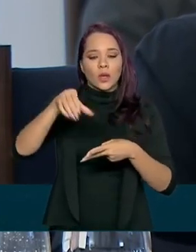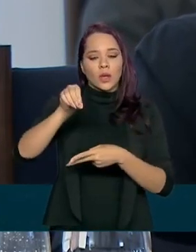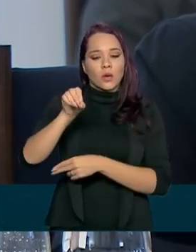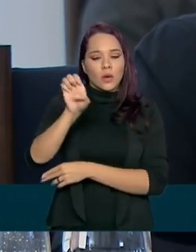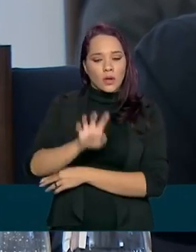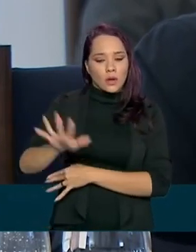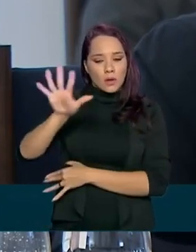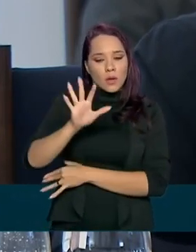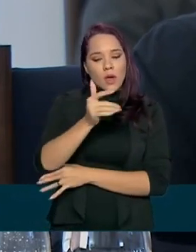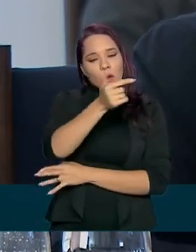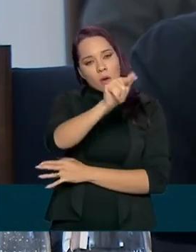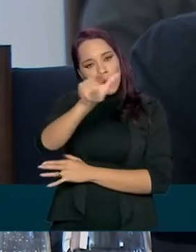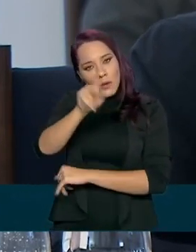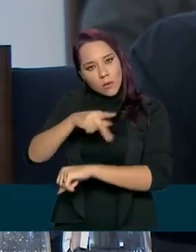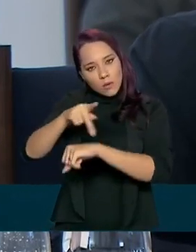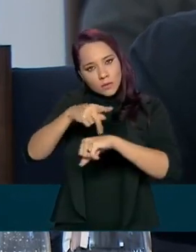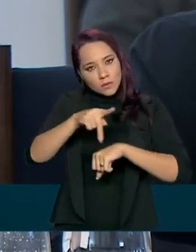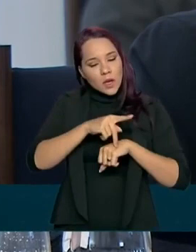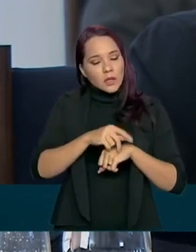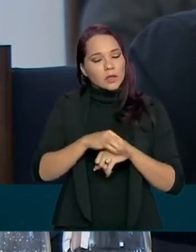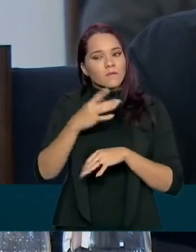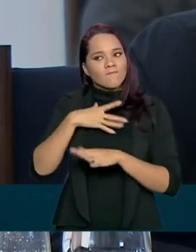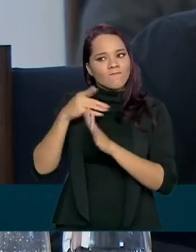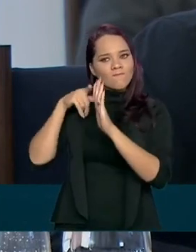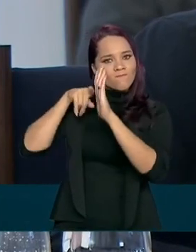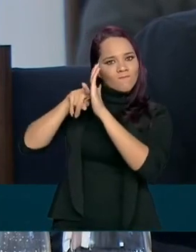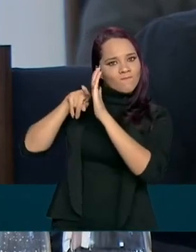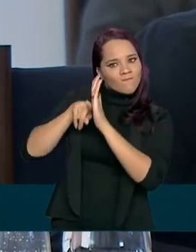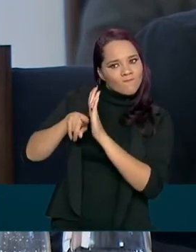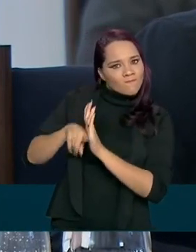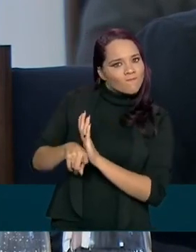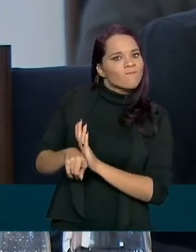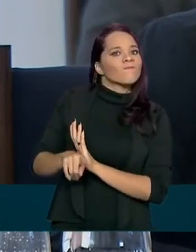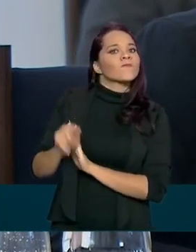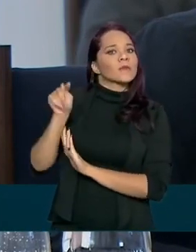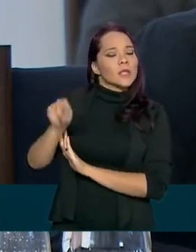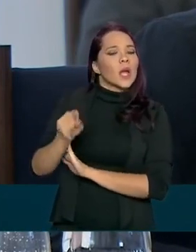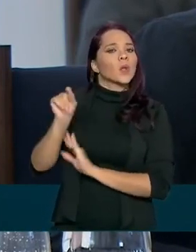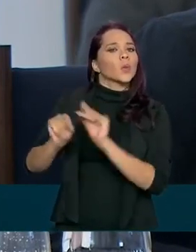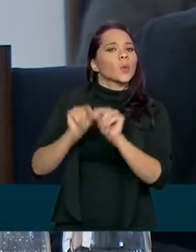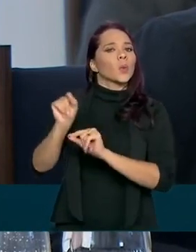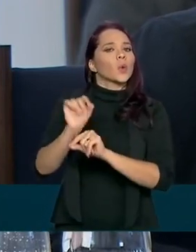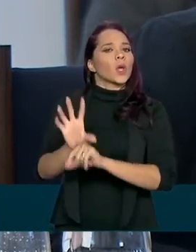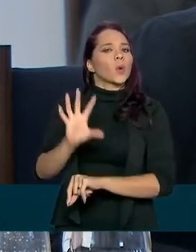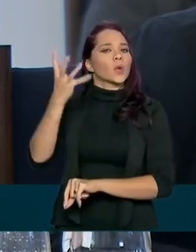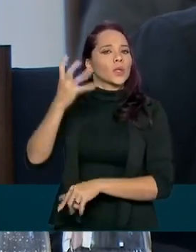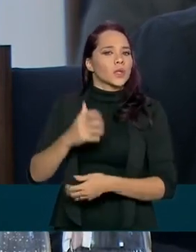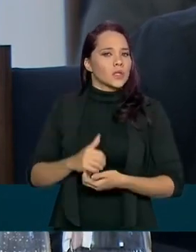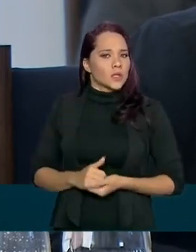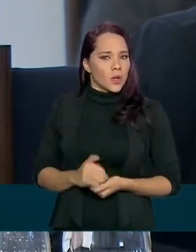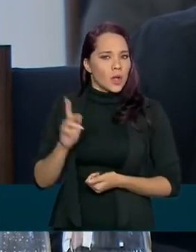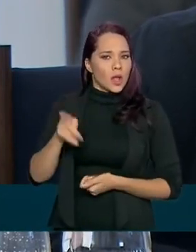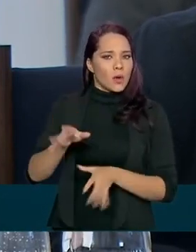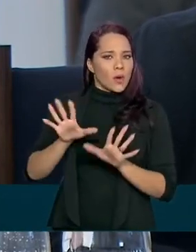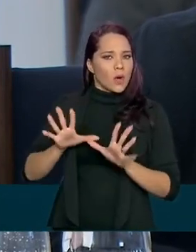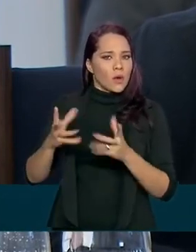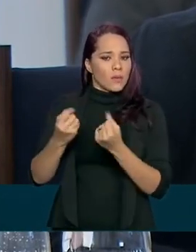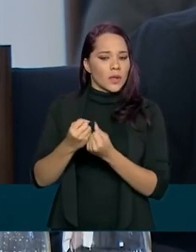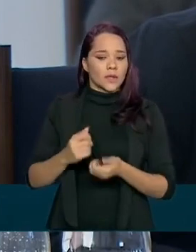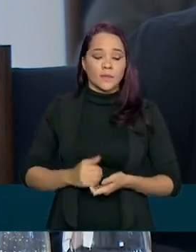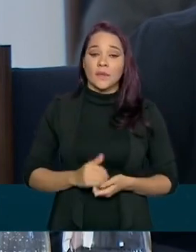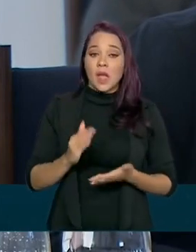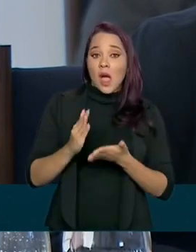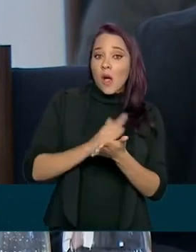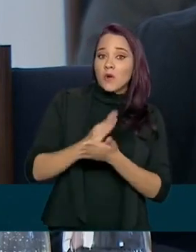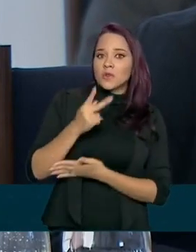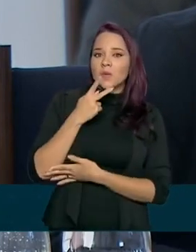em outros países para essa imprescindível sempre cid exame do que aconteceu do que está acontecendo com ms né